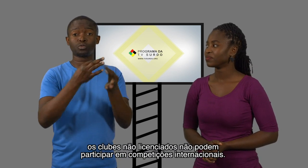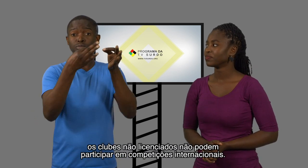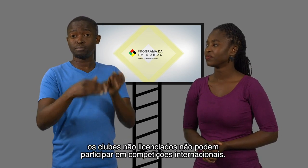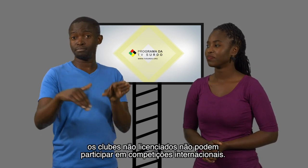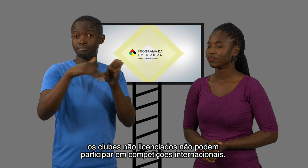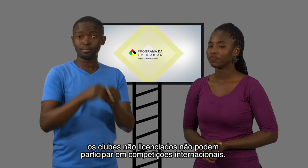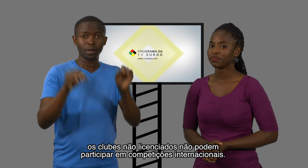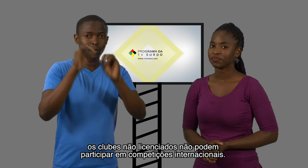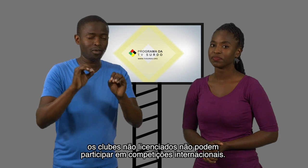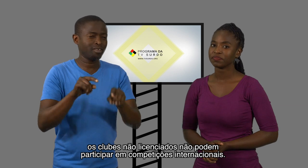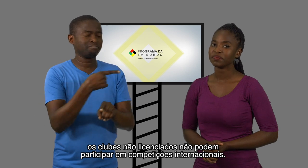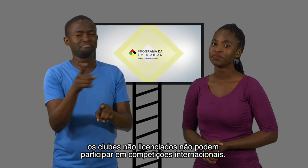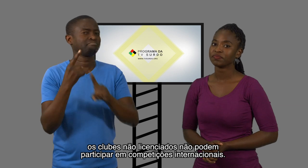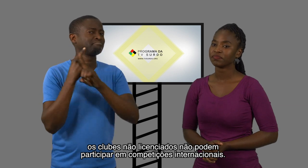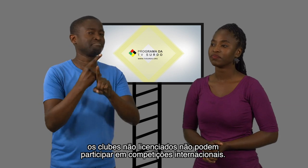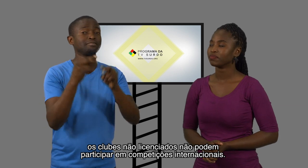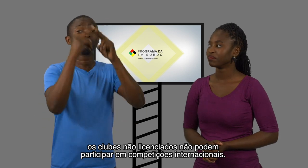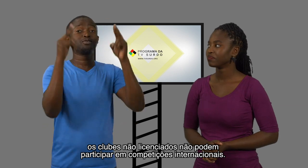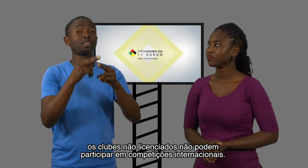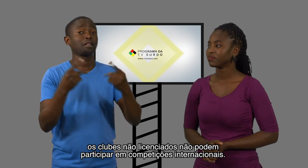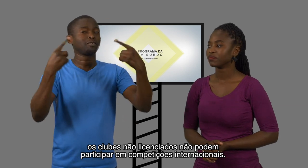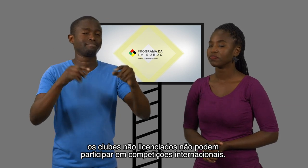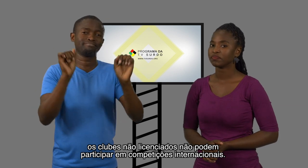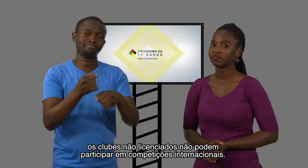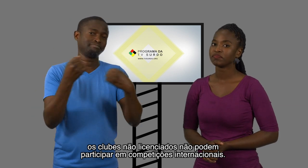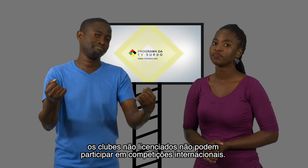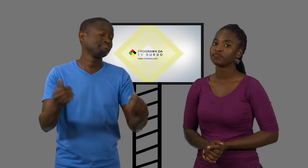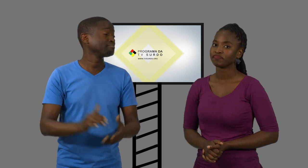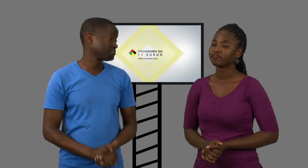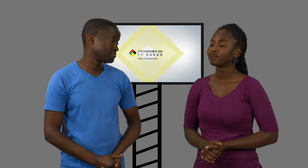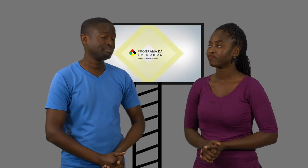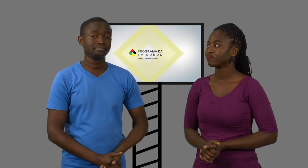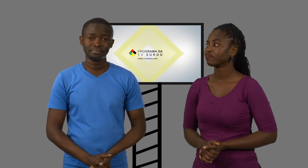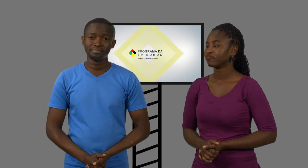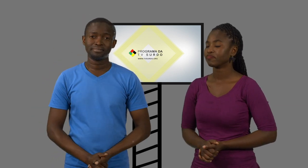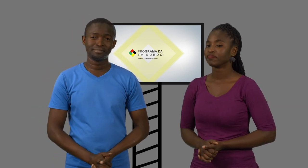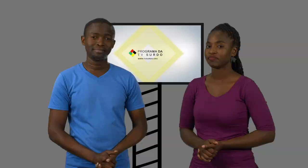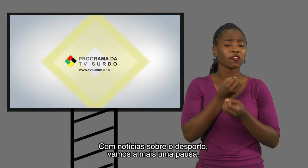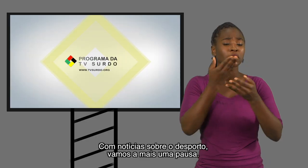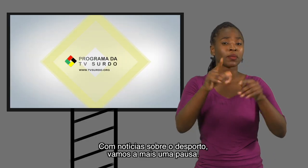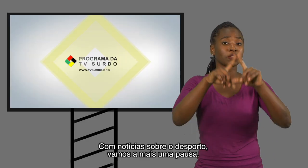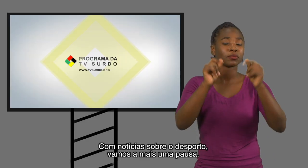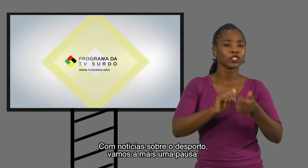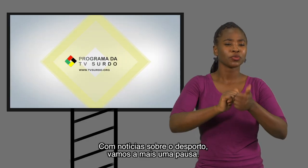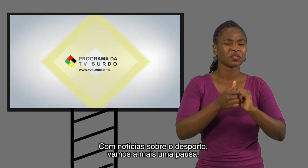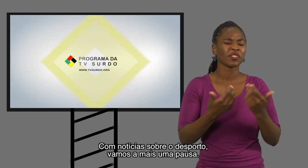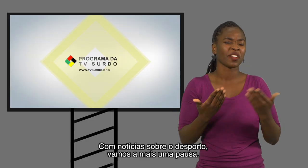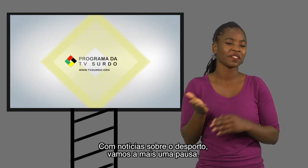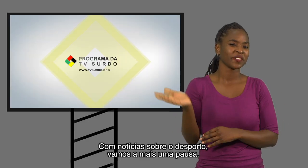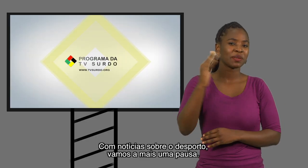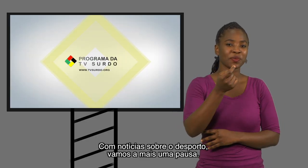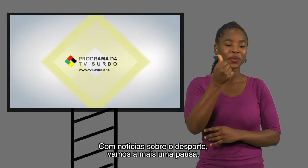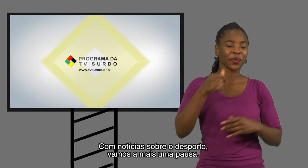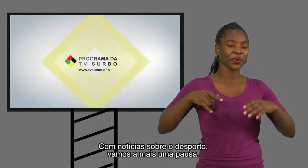licenciados não podem participar em competições internacionais. Com notícias sobre o